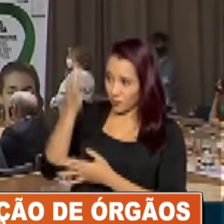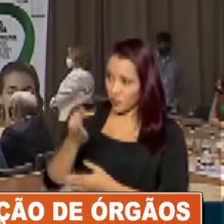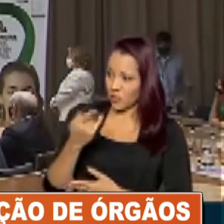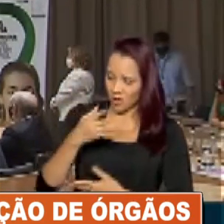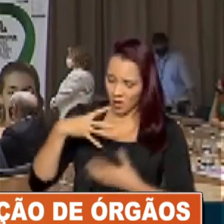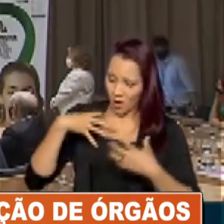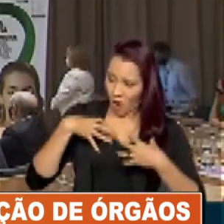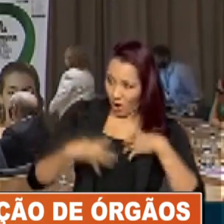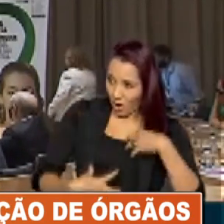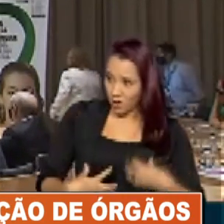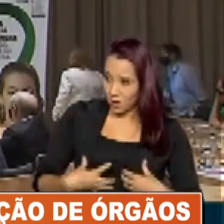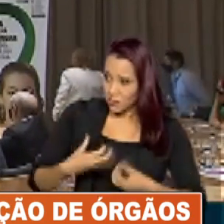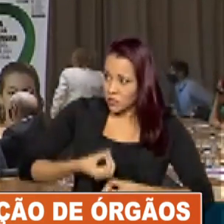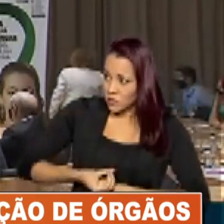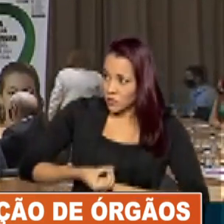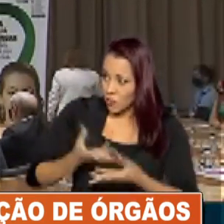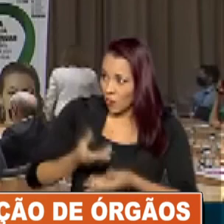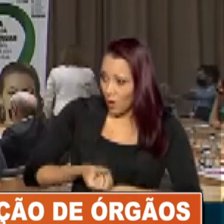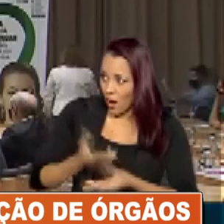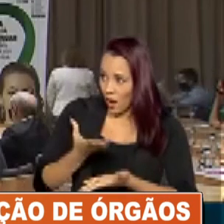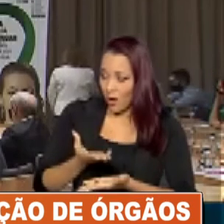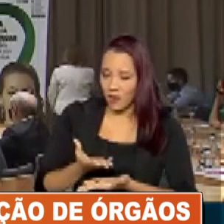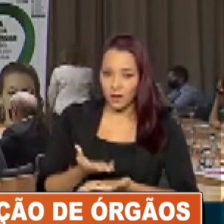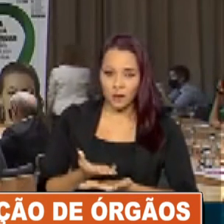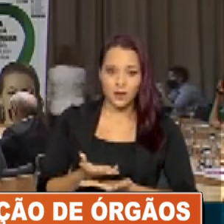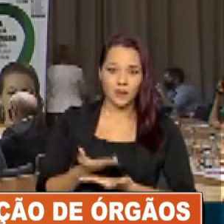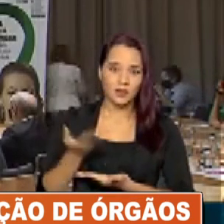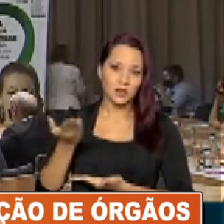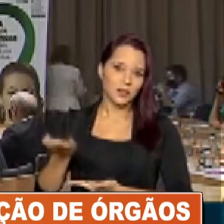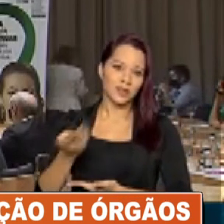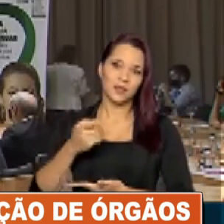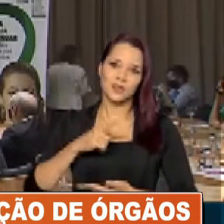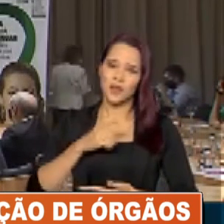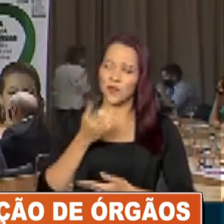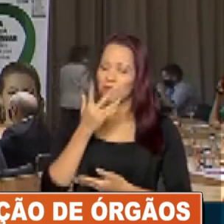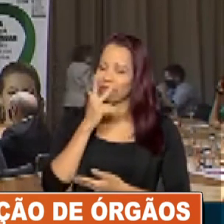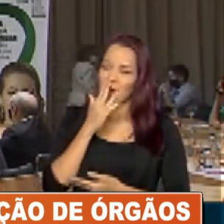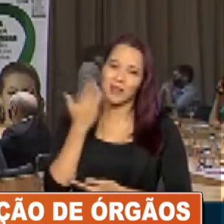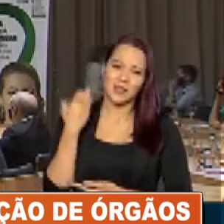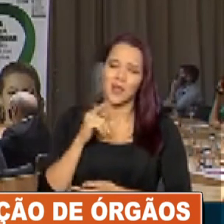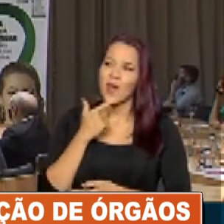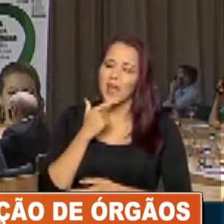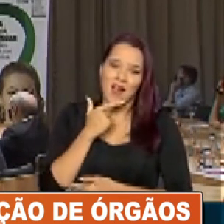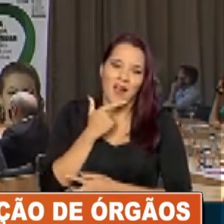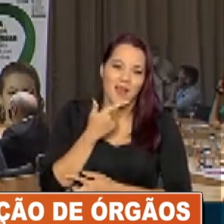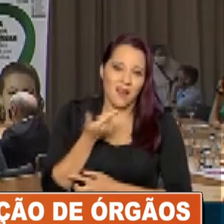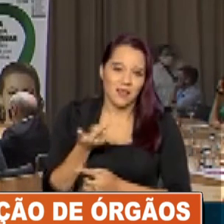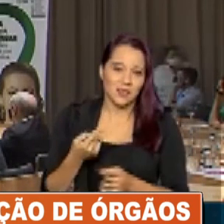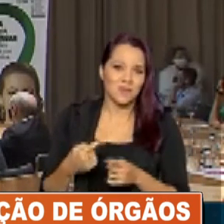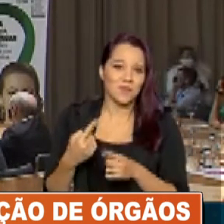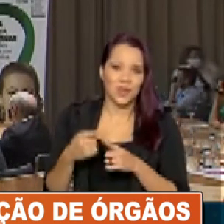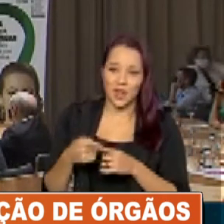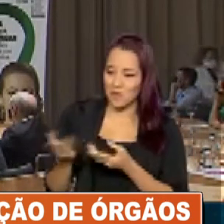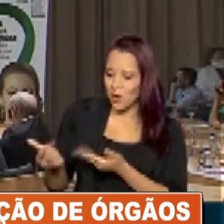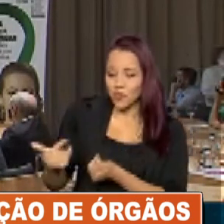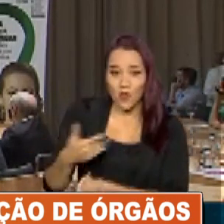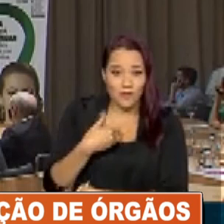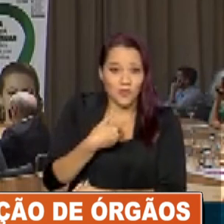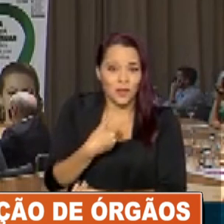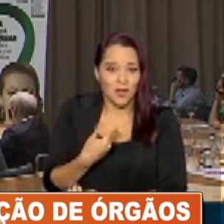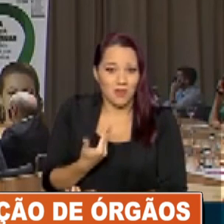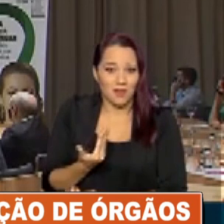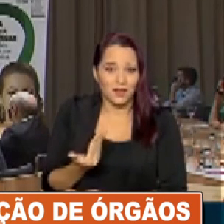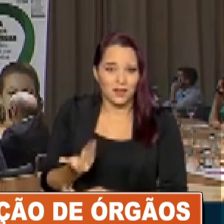e 131 transplantes de tecidos. Goiás é um dos três estados que apresentam aumento de transplantes de